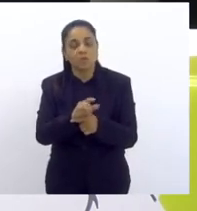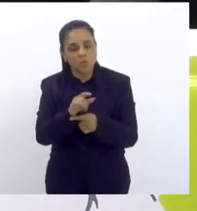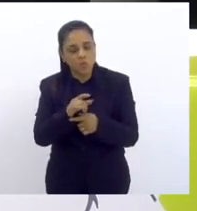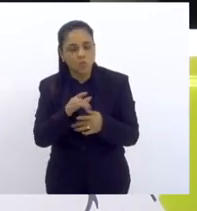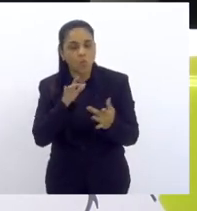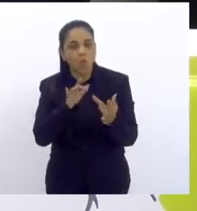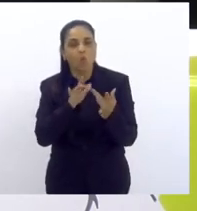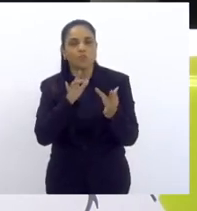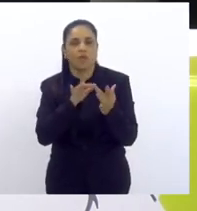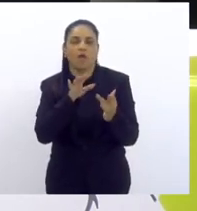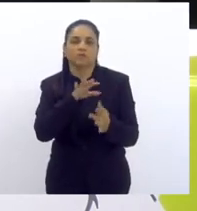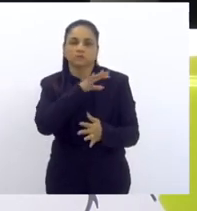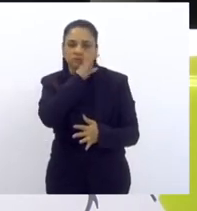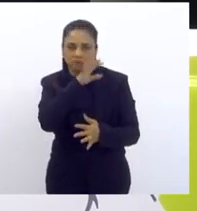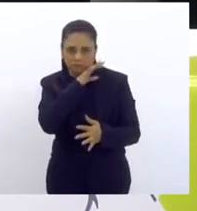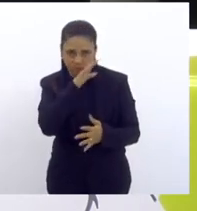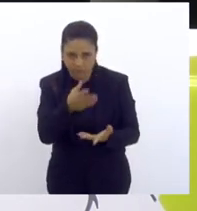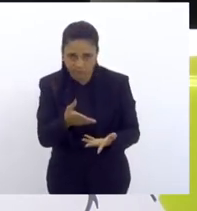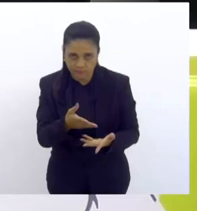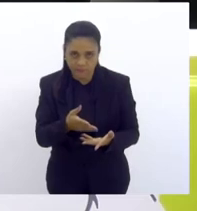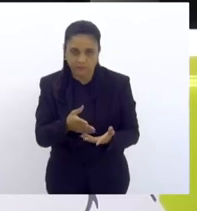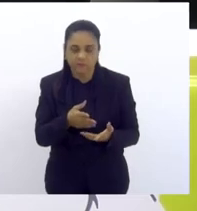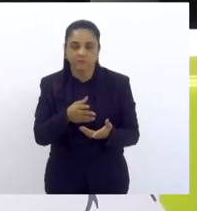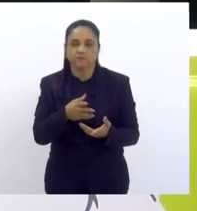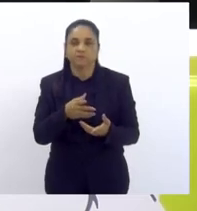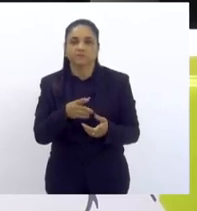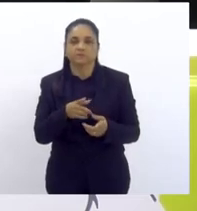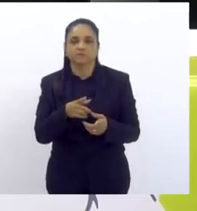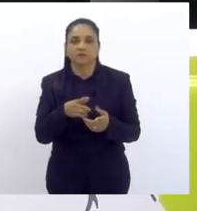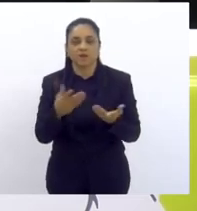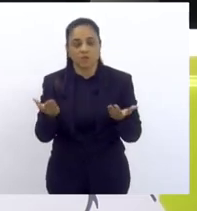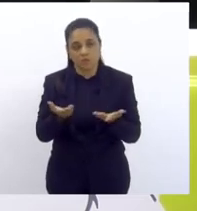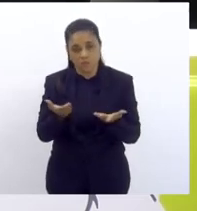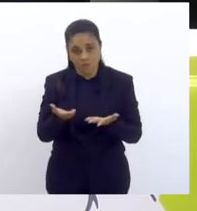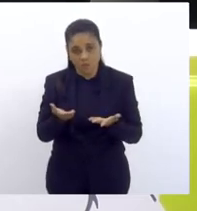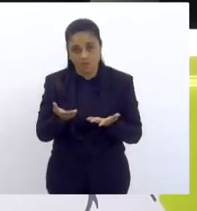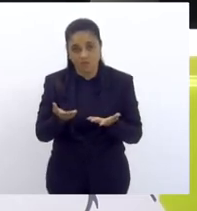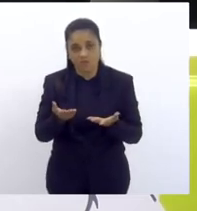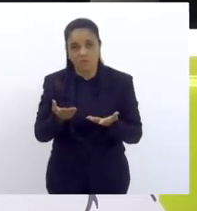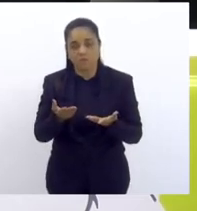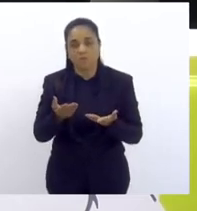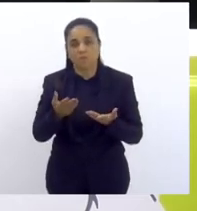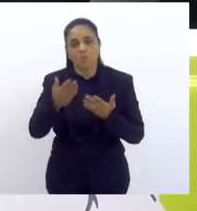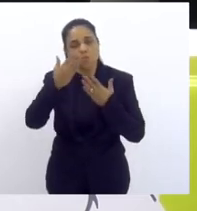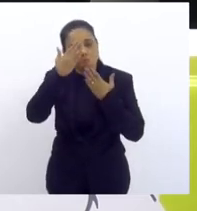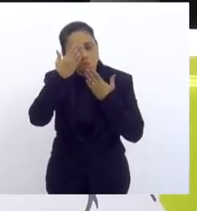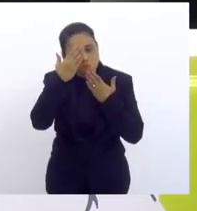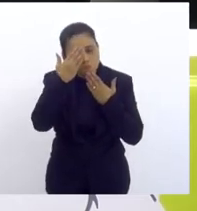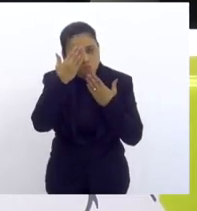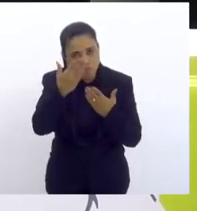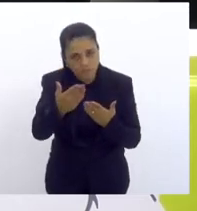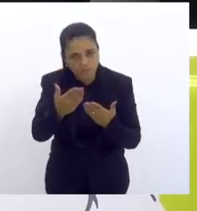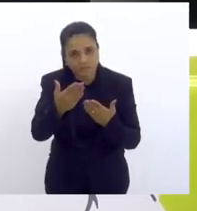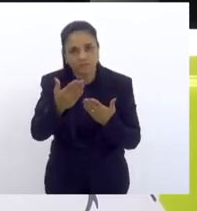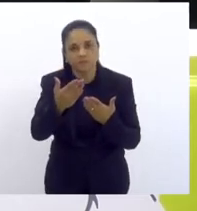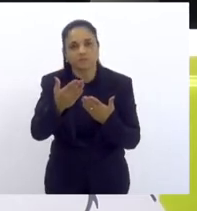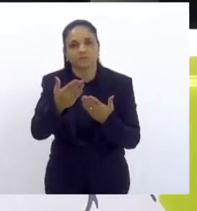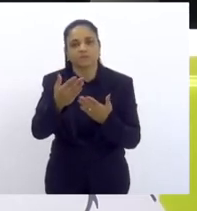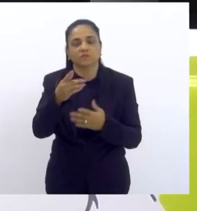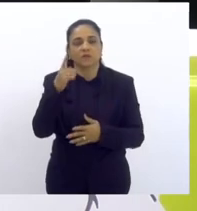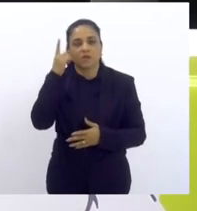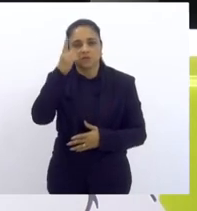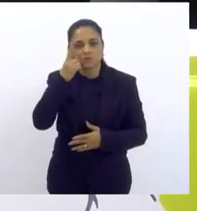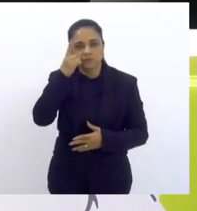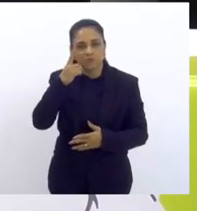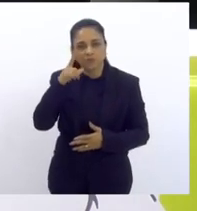bichinho então gente eu quero deixar aqui meu profundo agradecimento mais uma vez ao